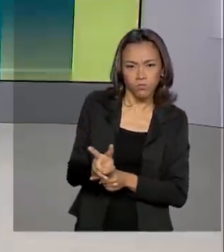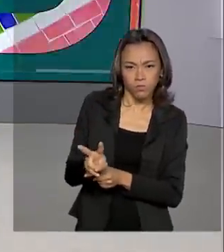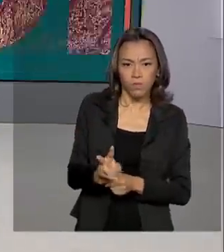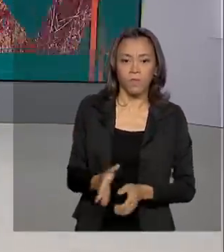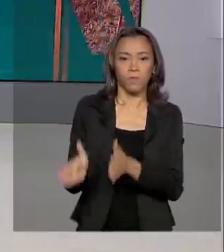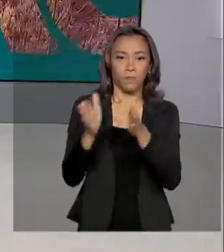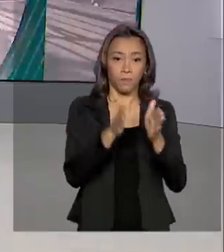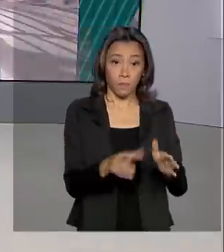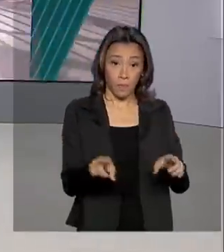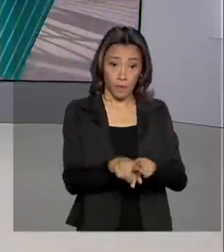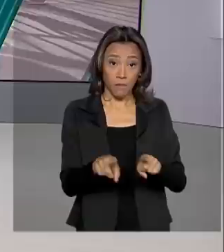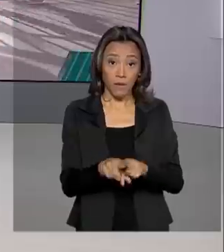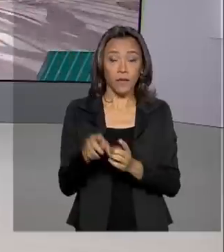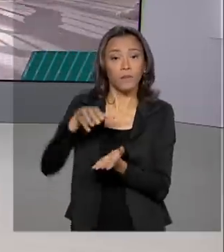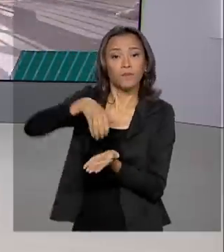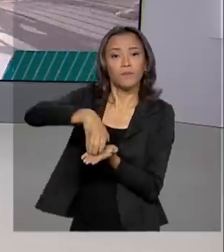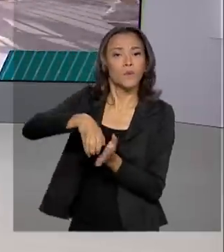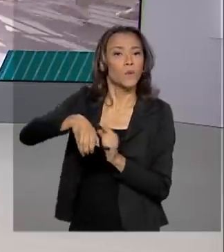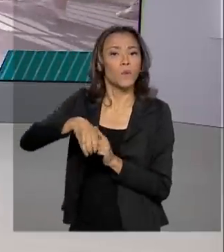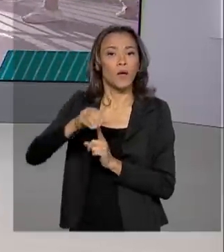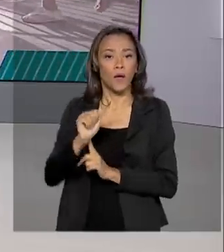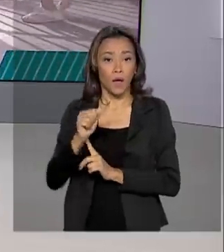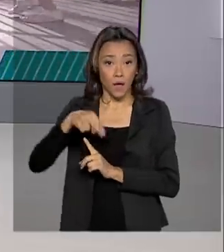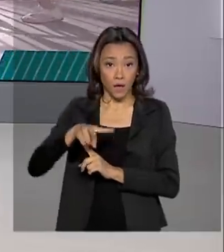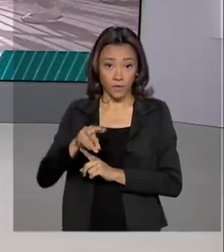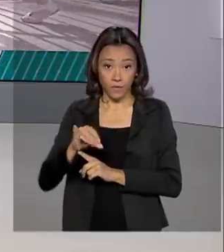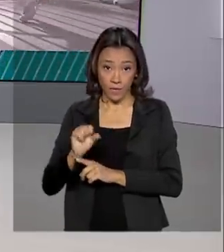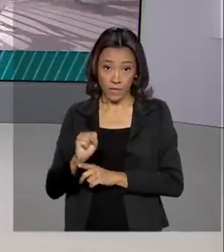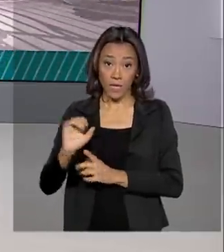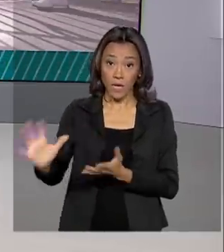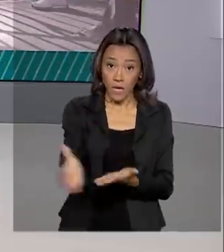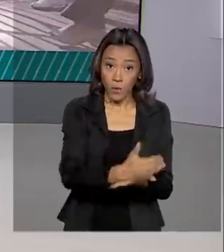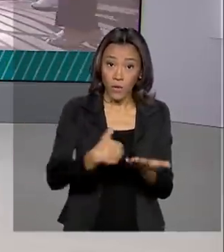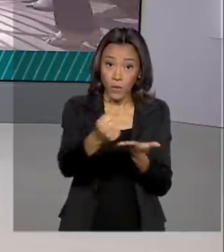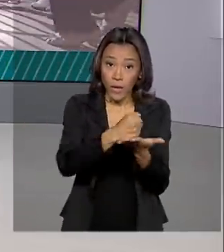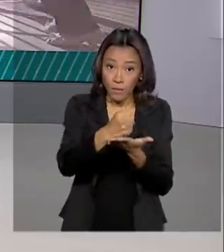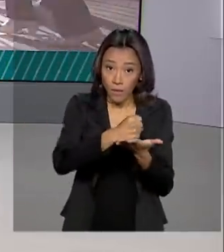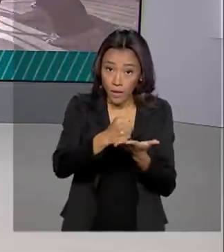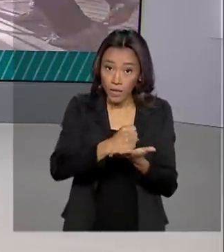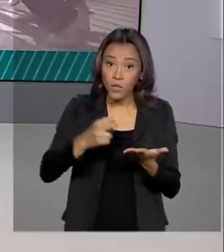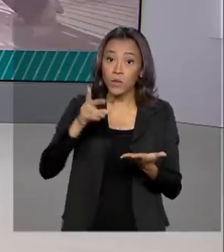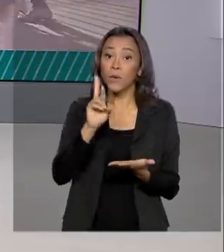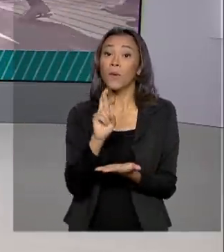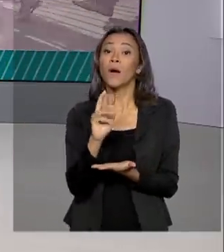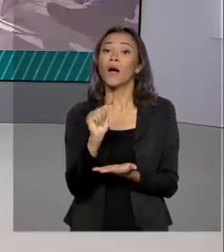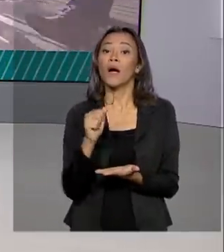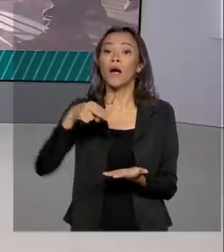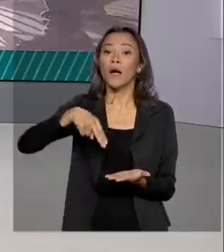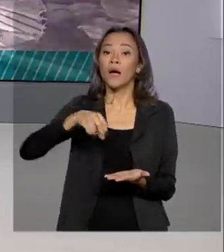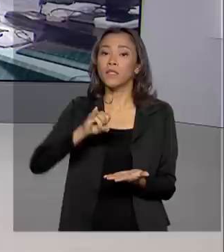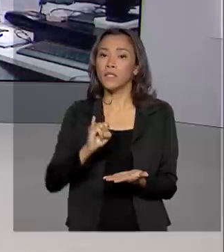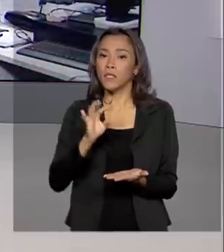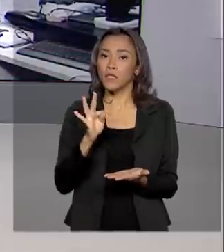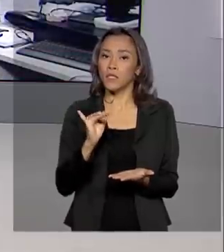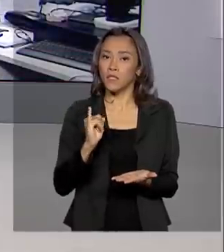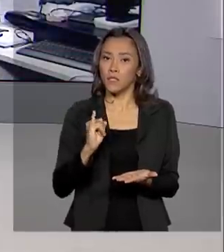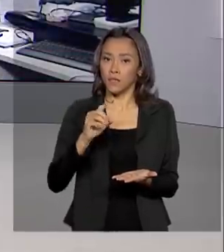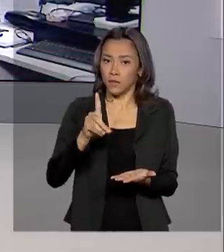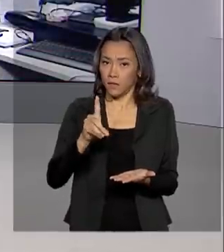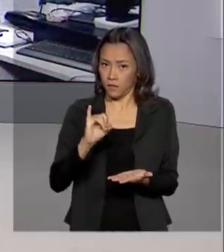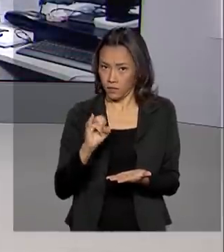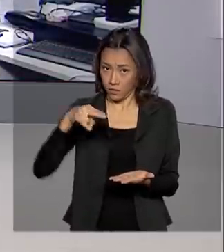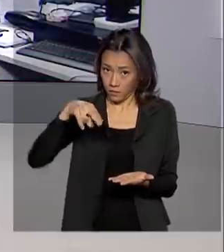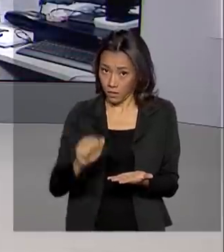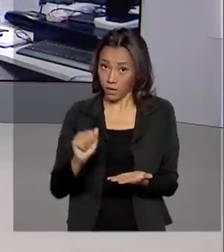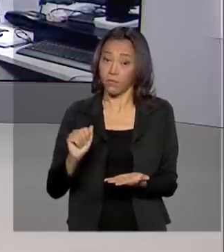vez anunciou o recolhimento de lotes do medicamento cloridrato de ranitidina nós vamos ao vivo são paulo conversar com a repórter raquel